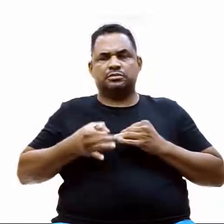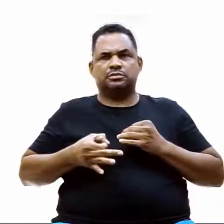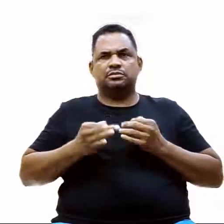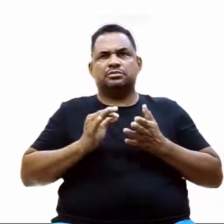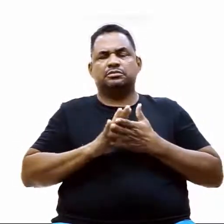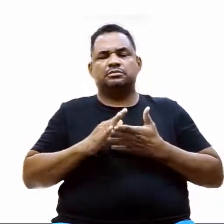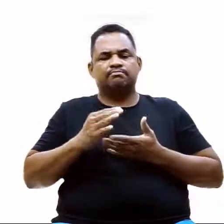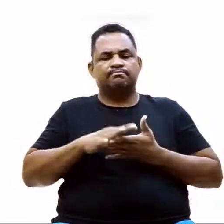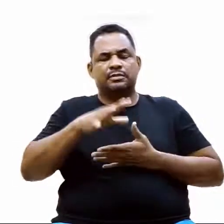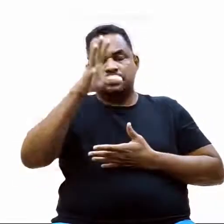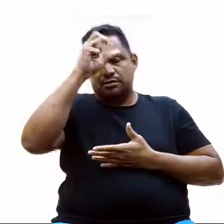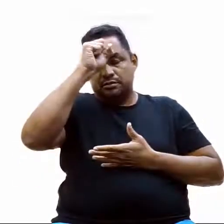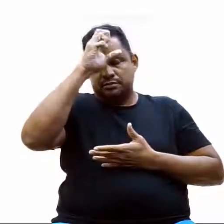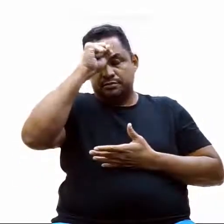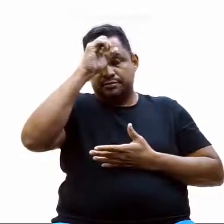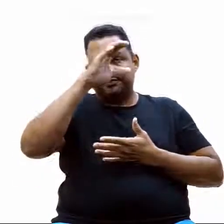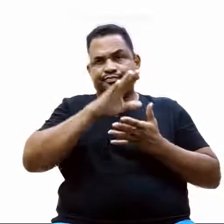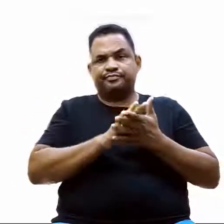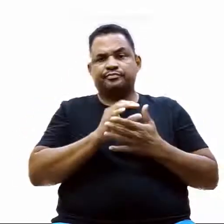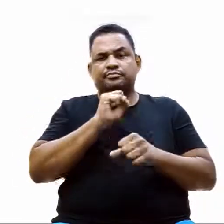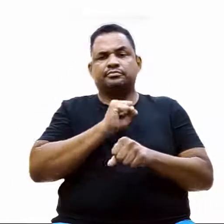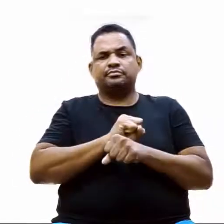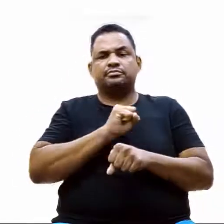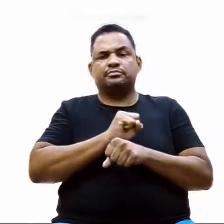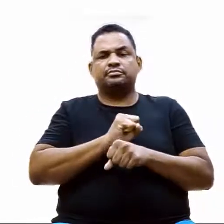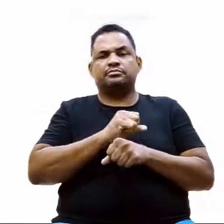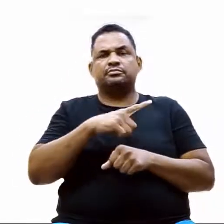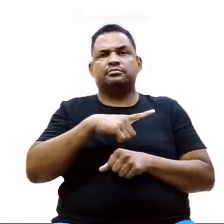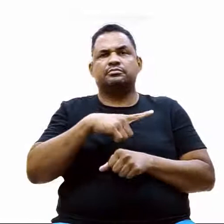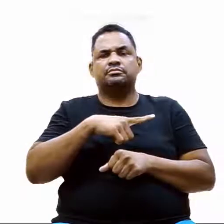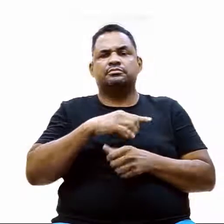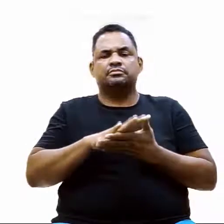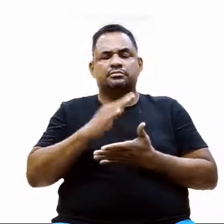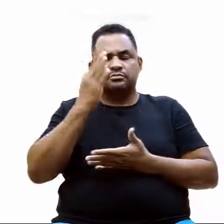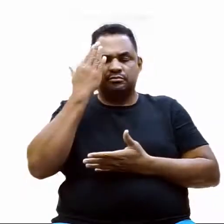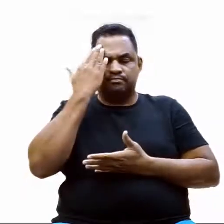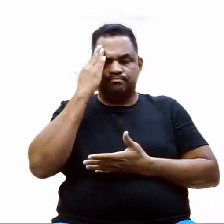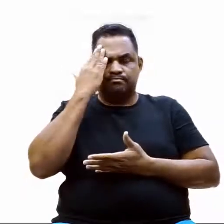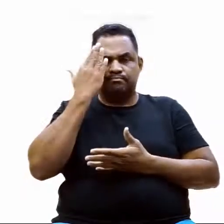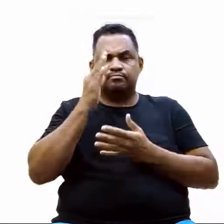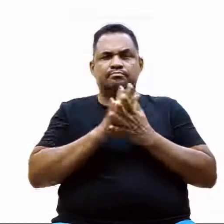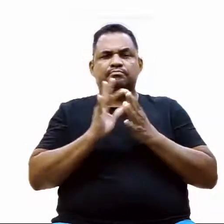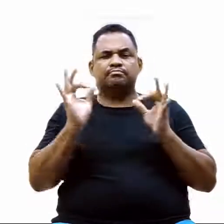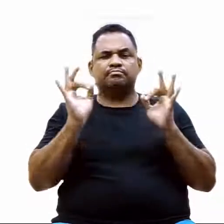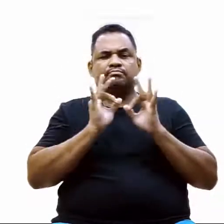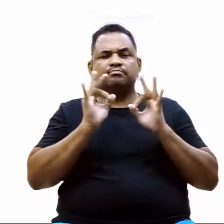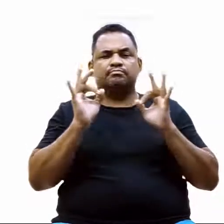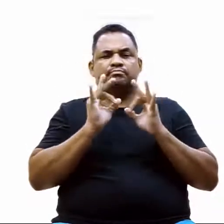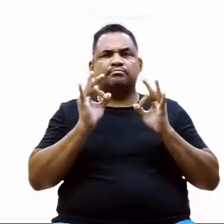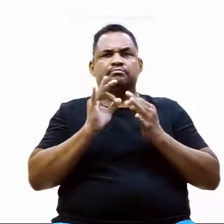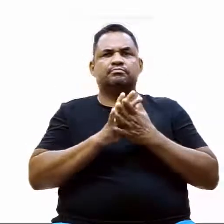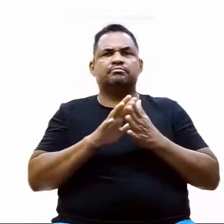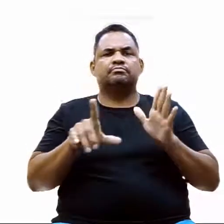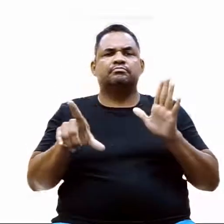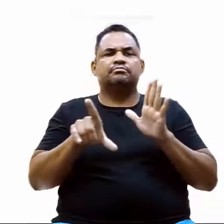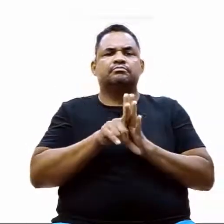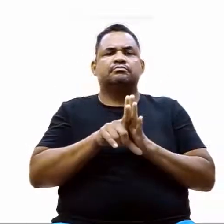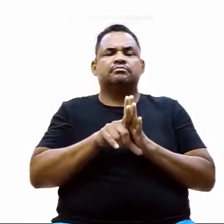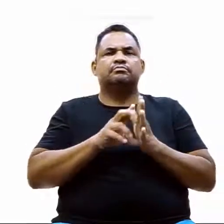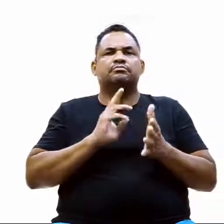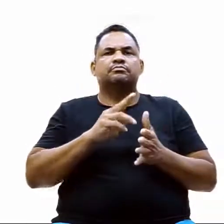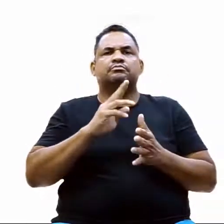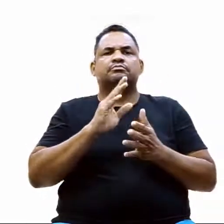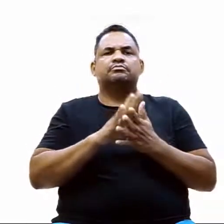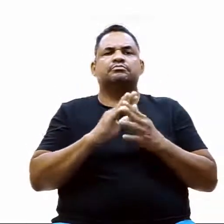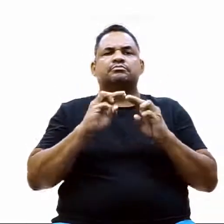aluno, esperamos que você tenha entendido perfeitamente sobre a lei da conservação da massa,